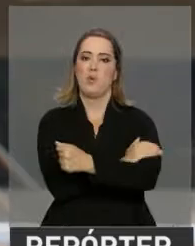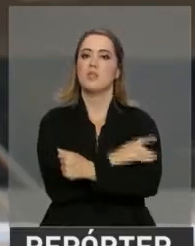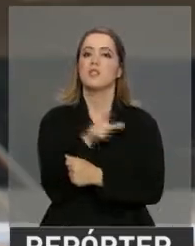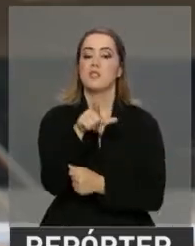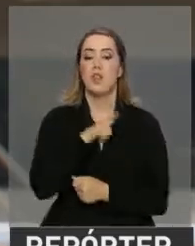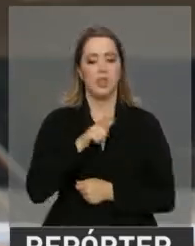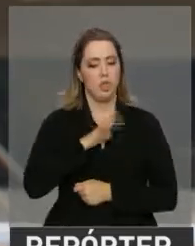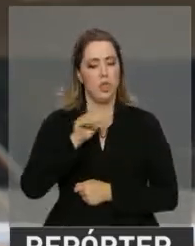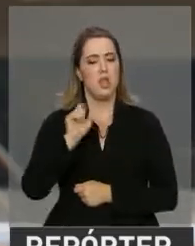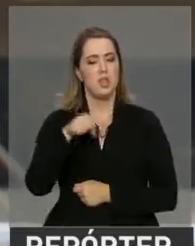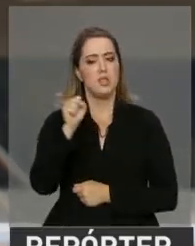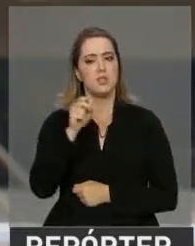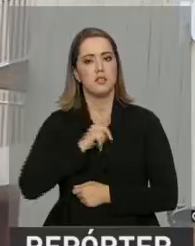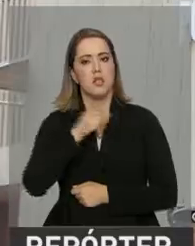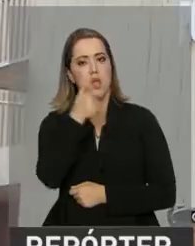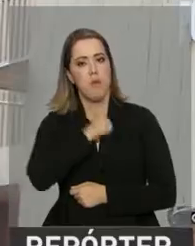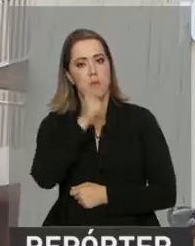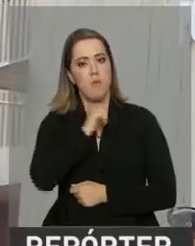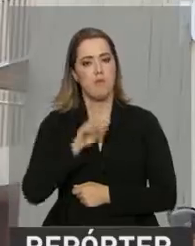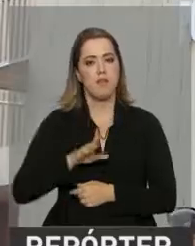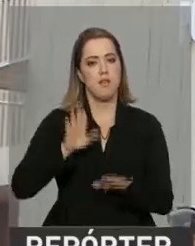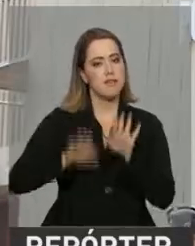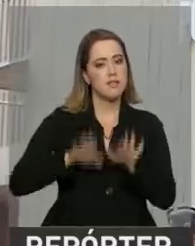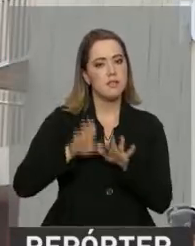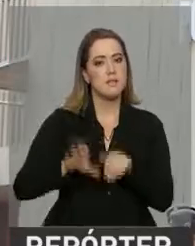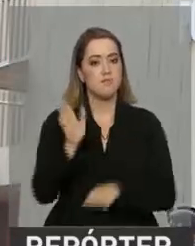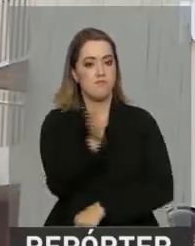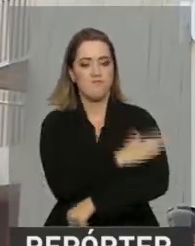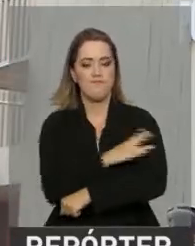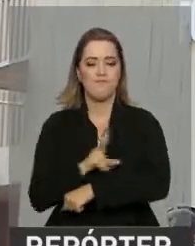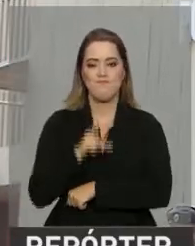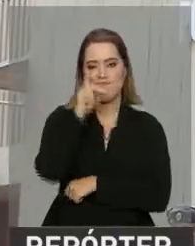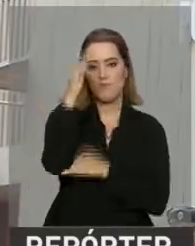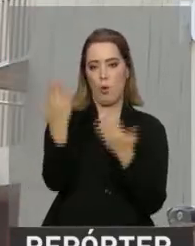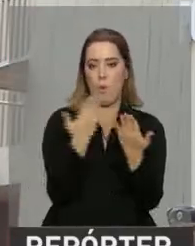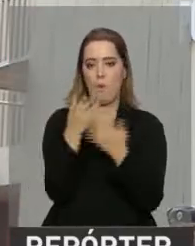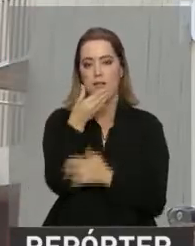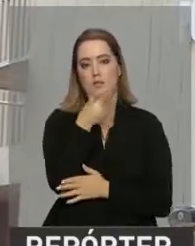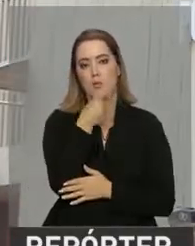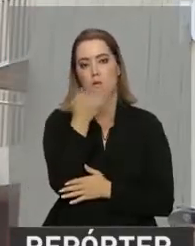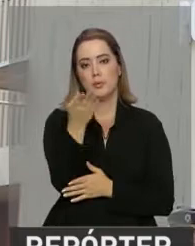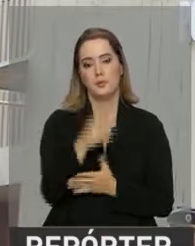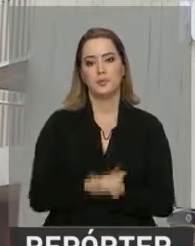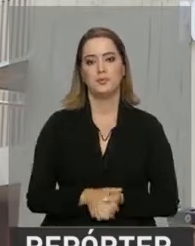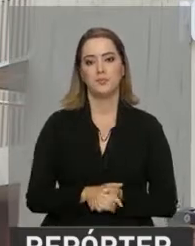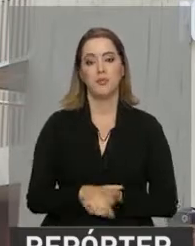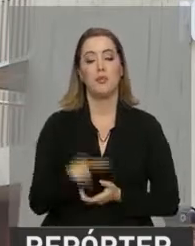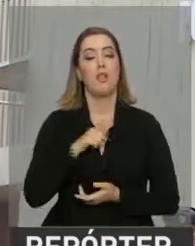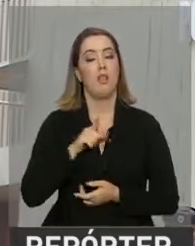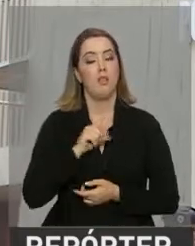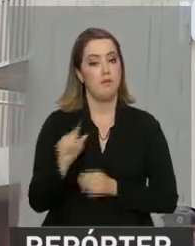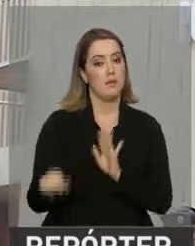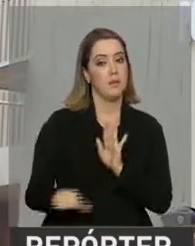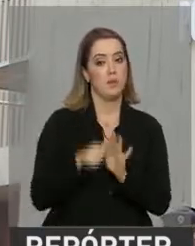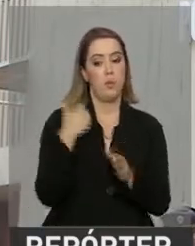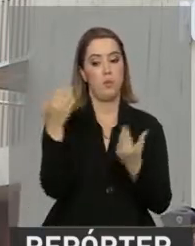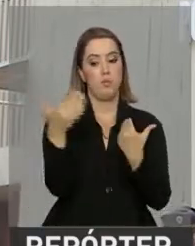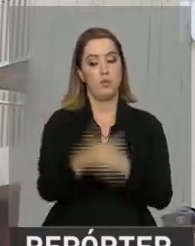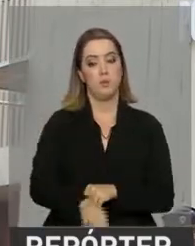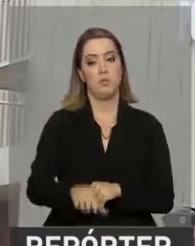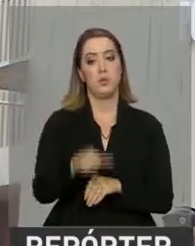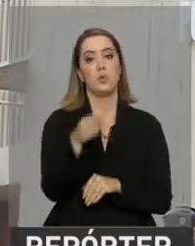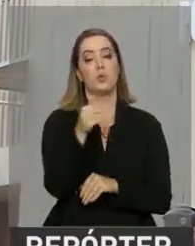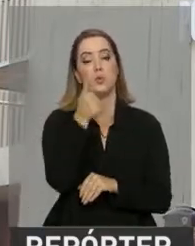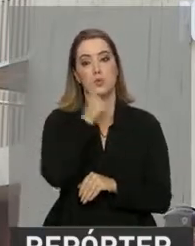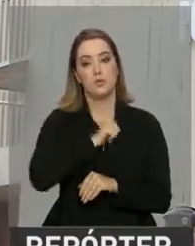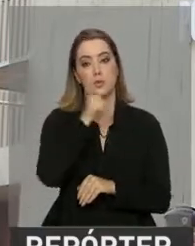mulheres têm mais forças que muitos meninos por aí está sendo realizado nos meses de setembro e outubro o primeiro concurso para mulheres no ensino militar bélico a